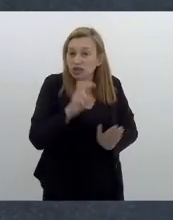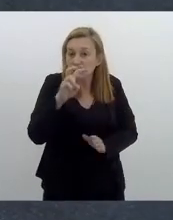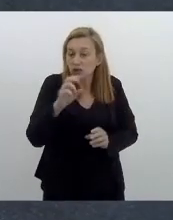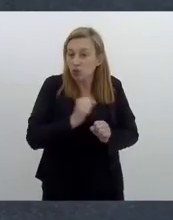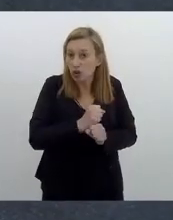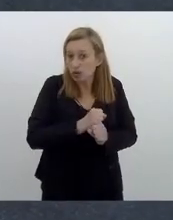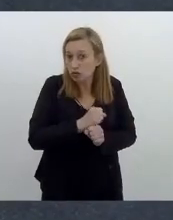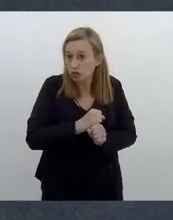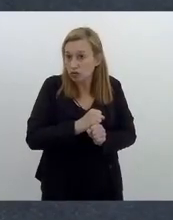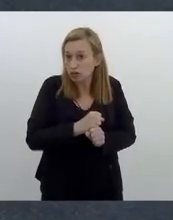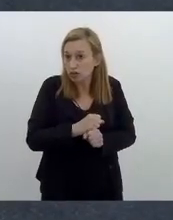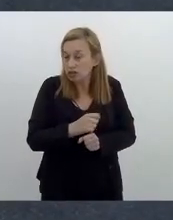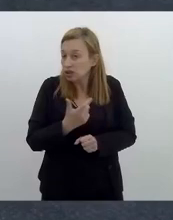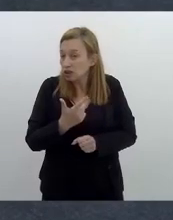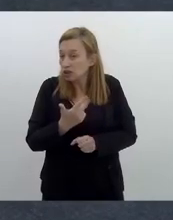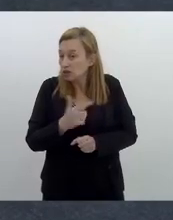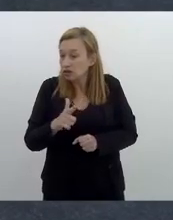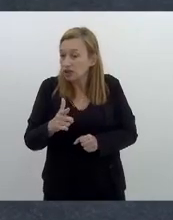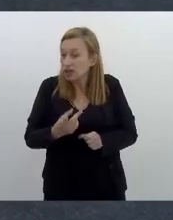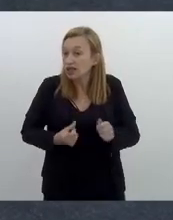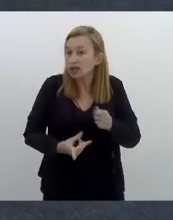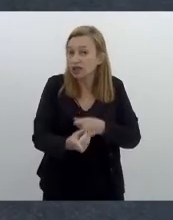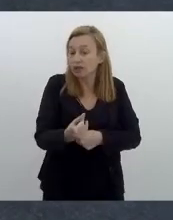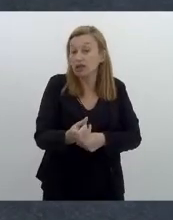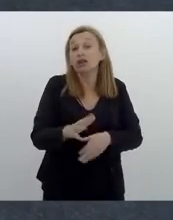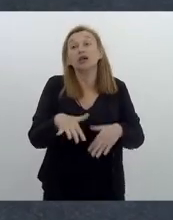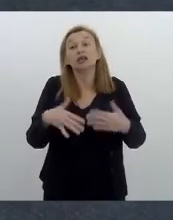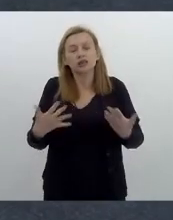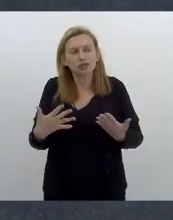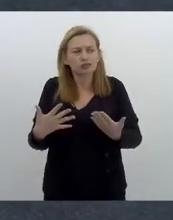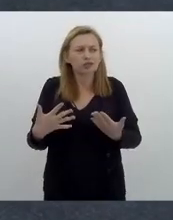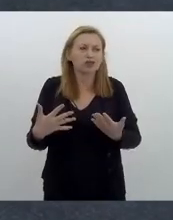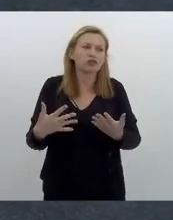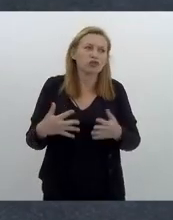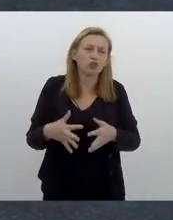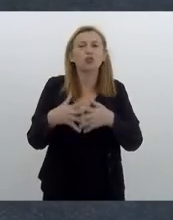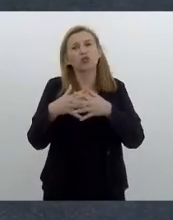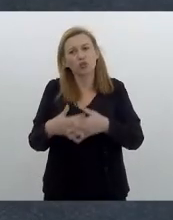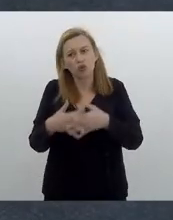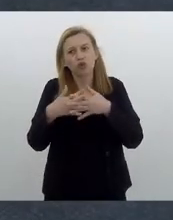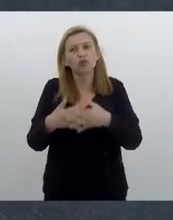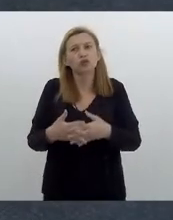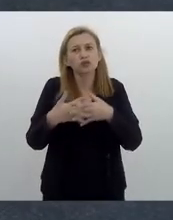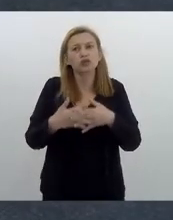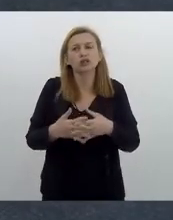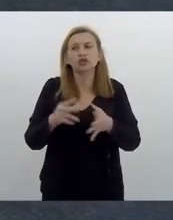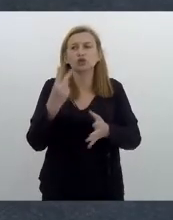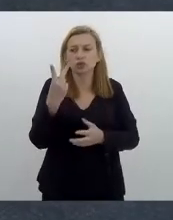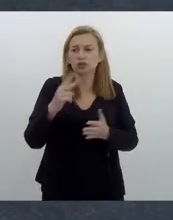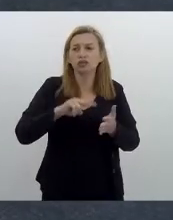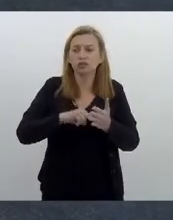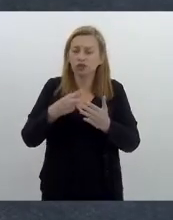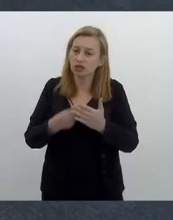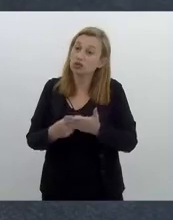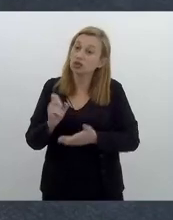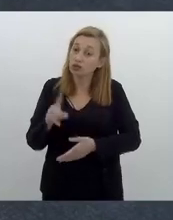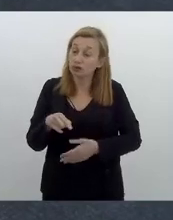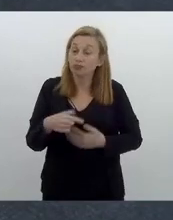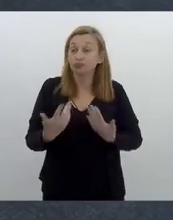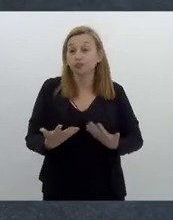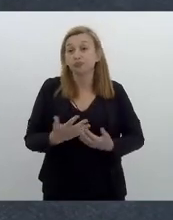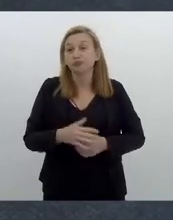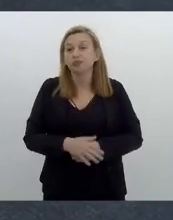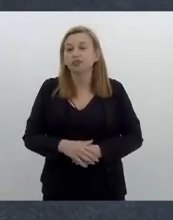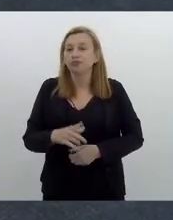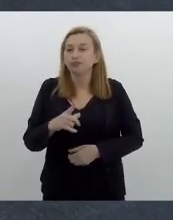E não Permanentemente Então está havendo Uma contradição Em duas interpretações E